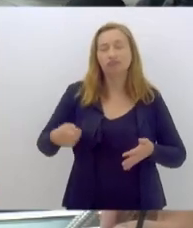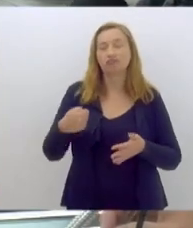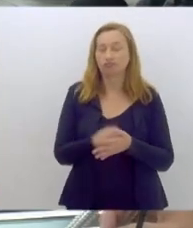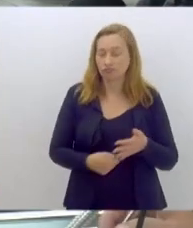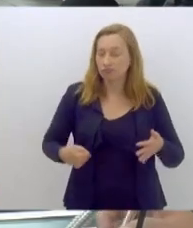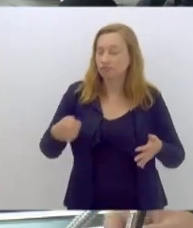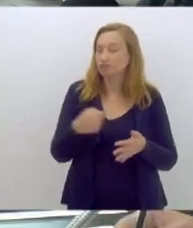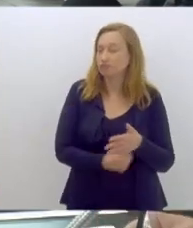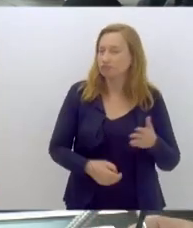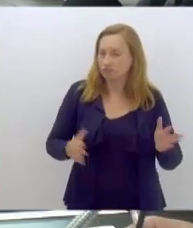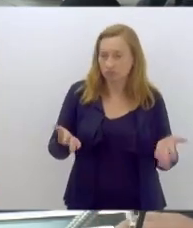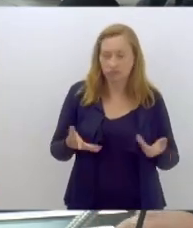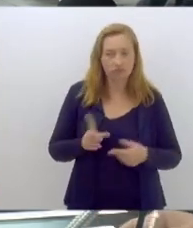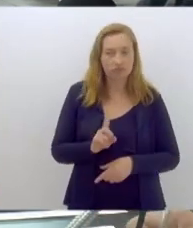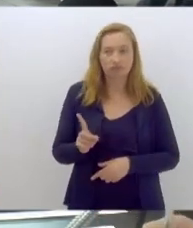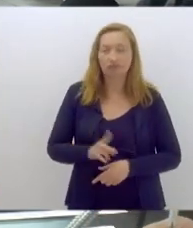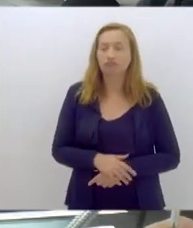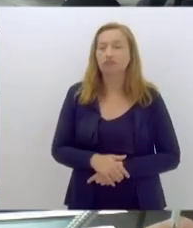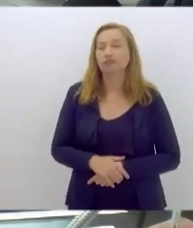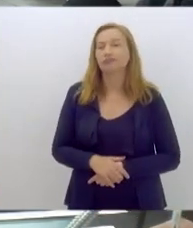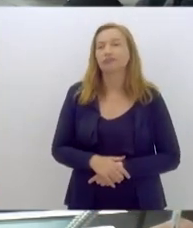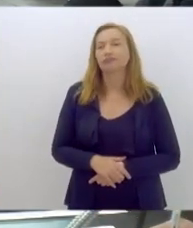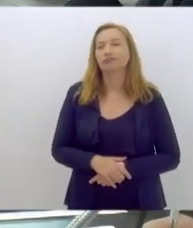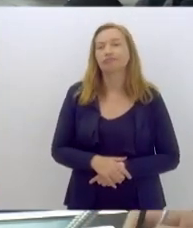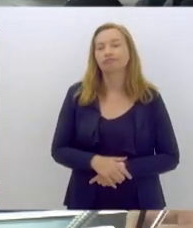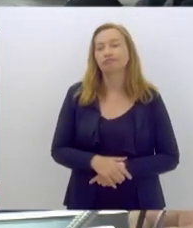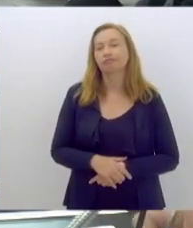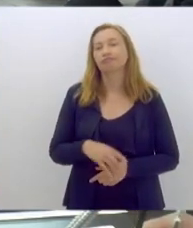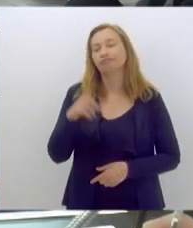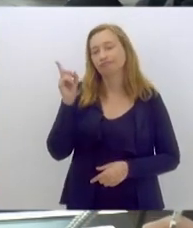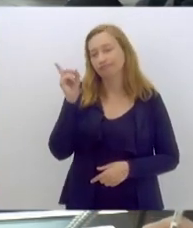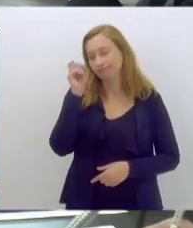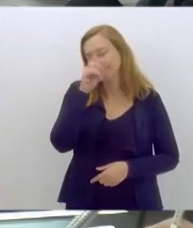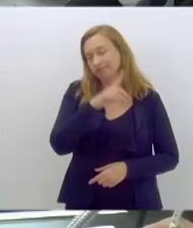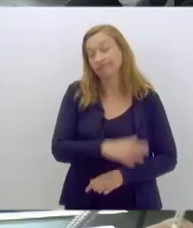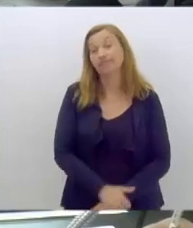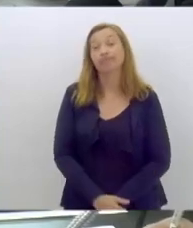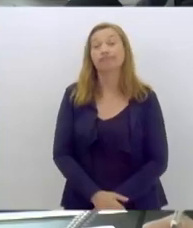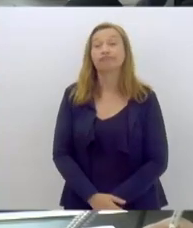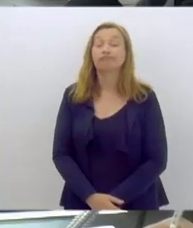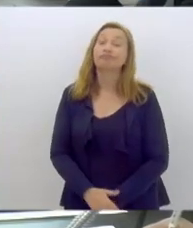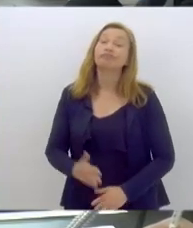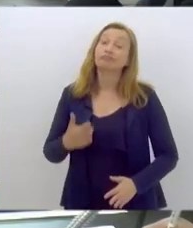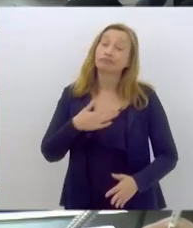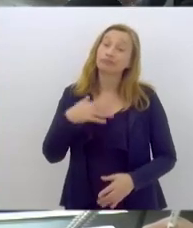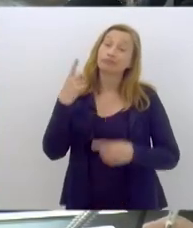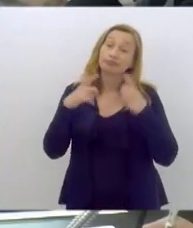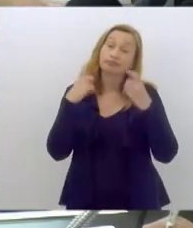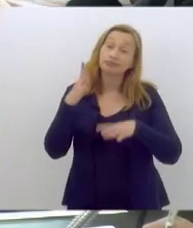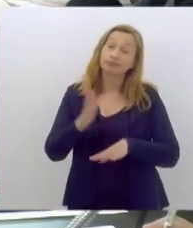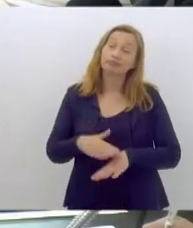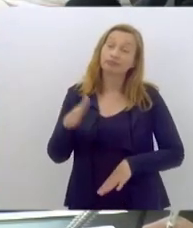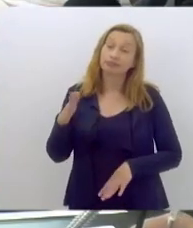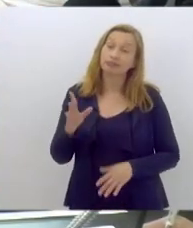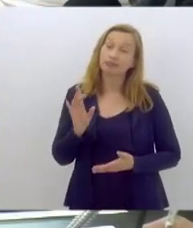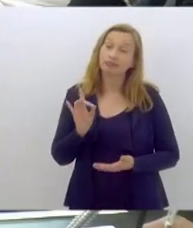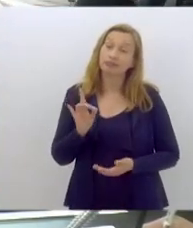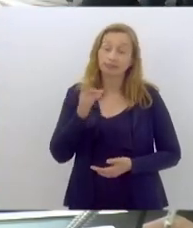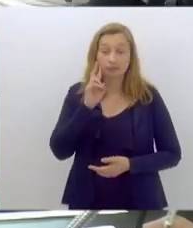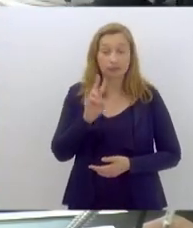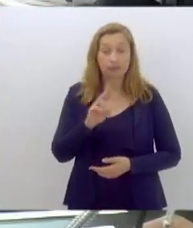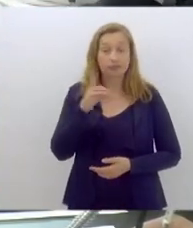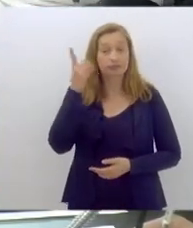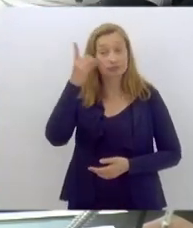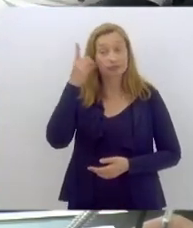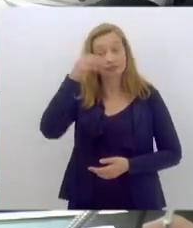não é de hoje e realmente é um negócio muito complicado agora a minha preocupação maior mesmo viu Deputado